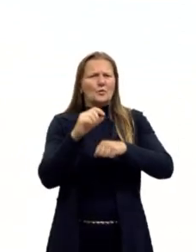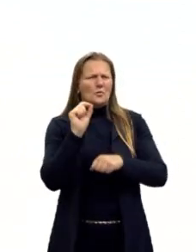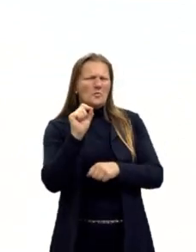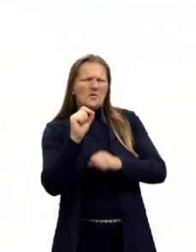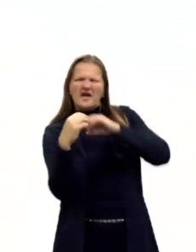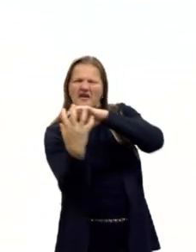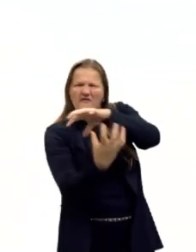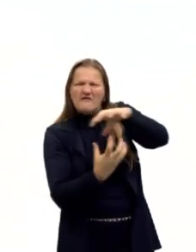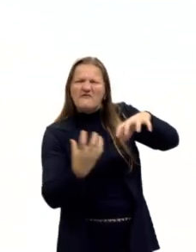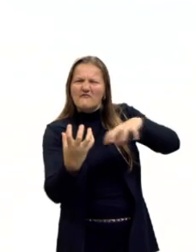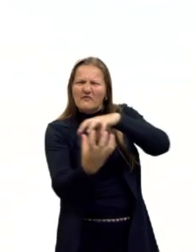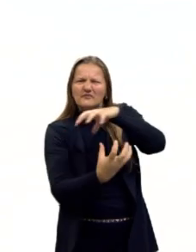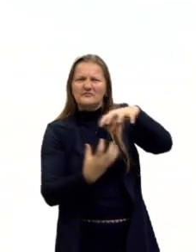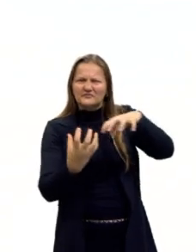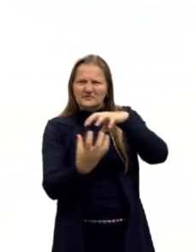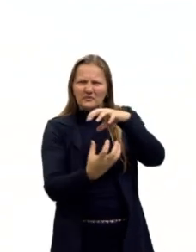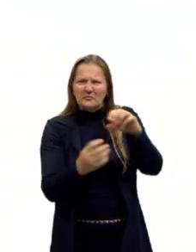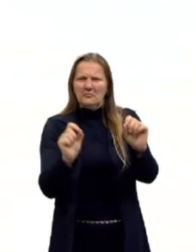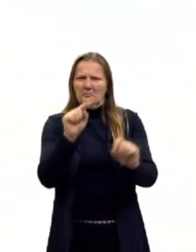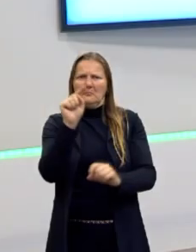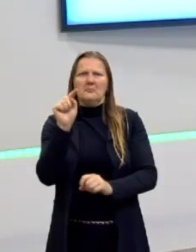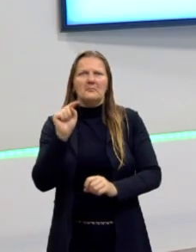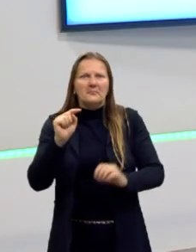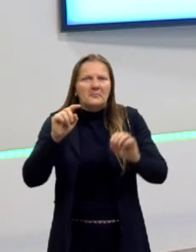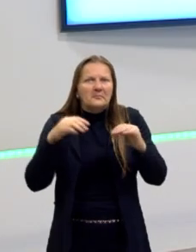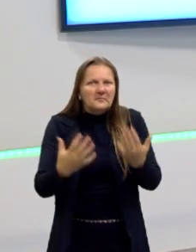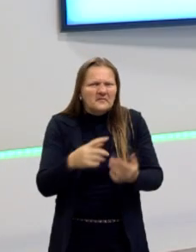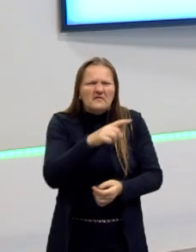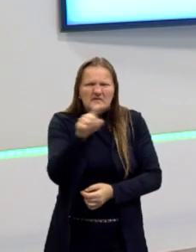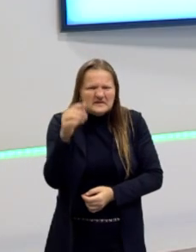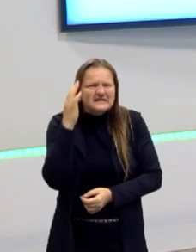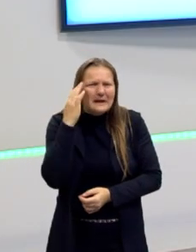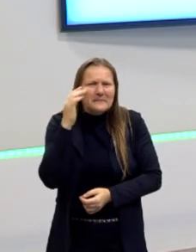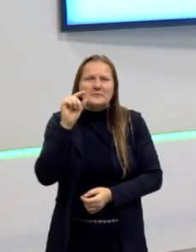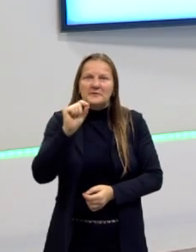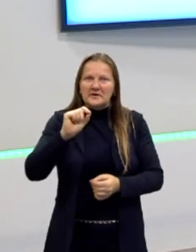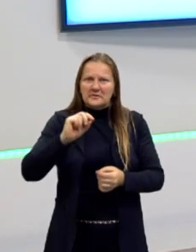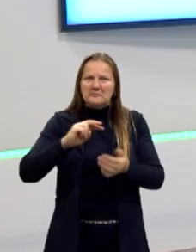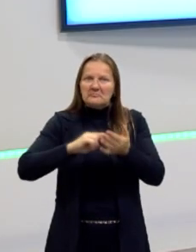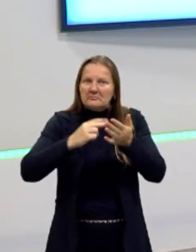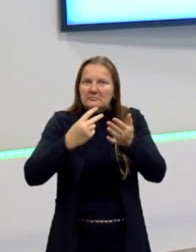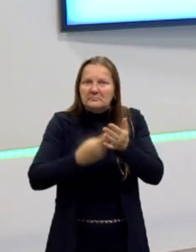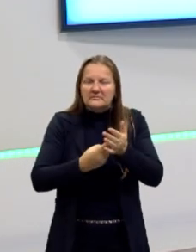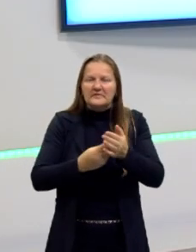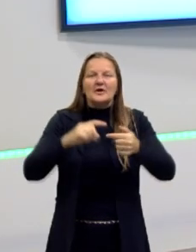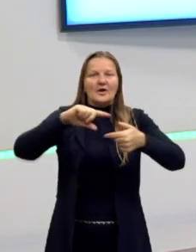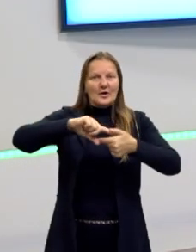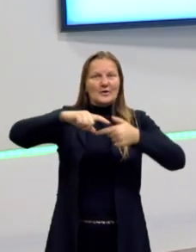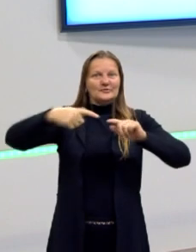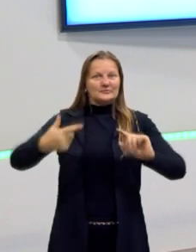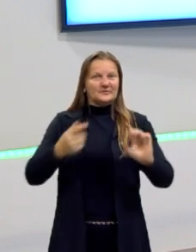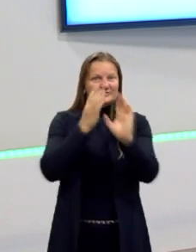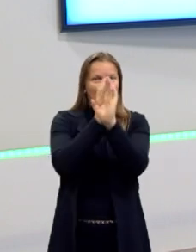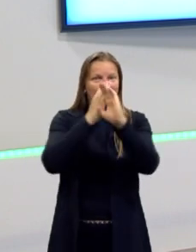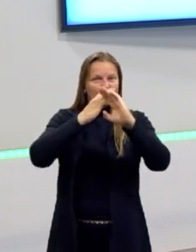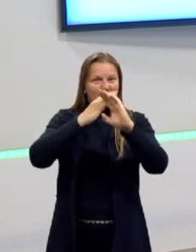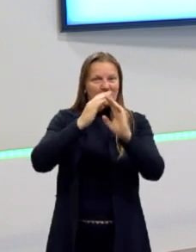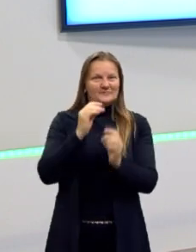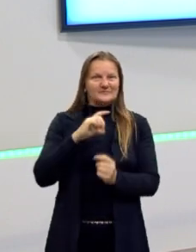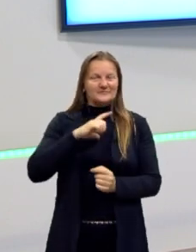ouviram falar neste sólidos de revolução sabem o que eles representam no estudo da geometria espacial